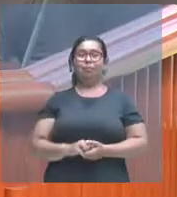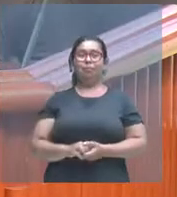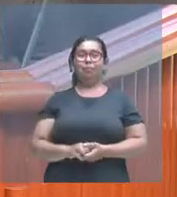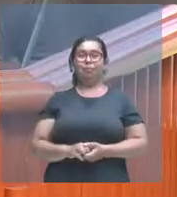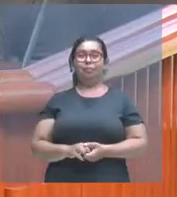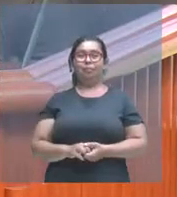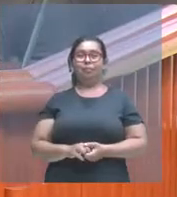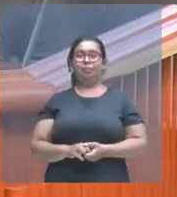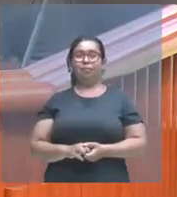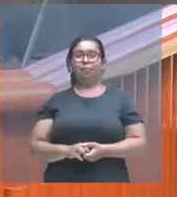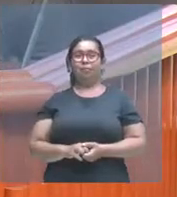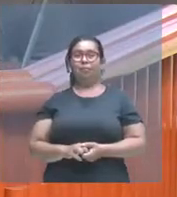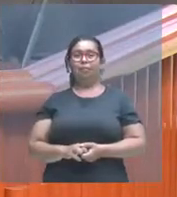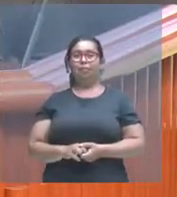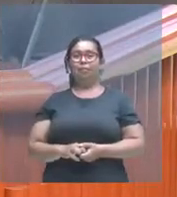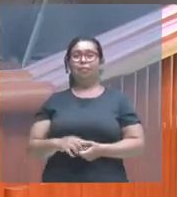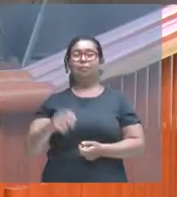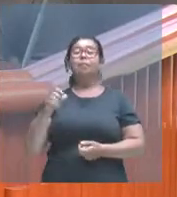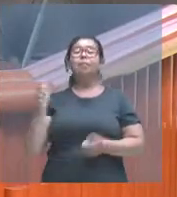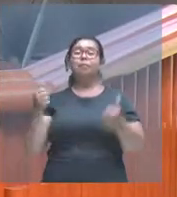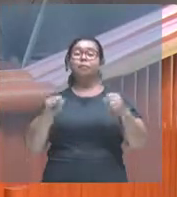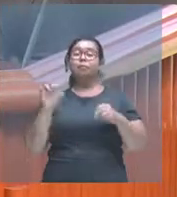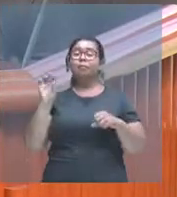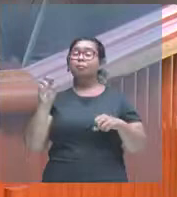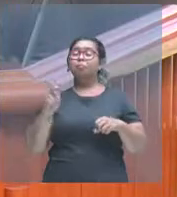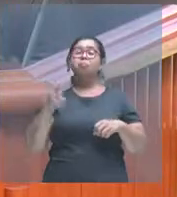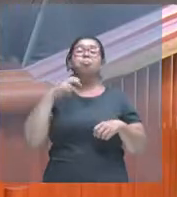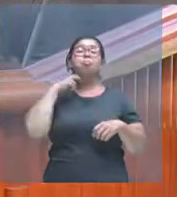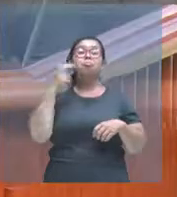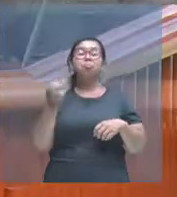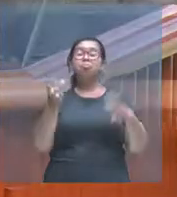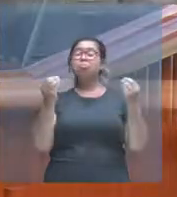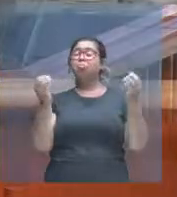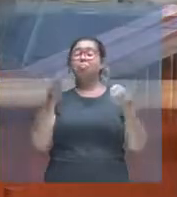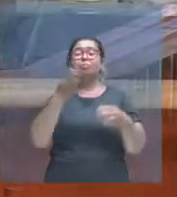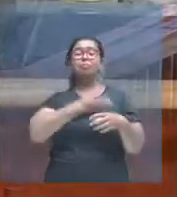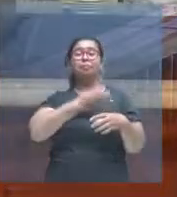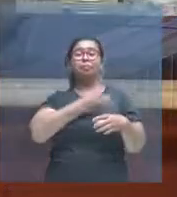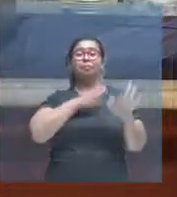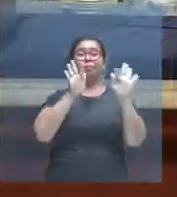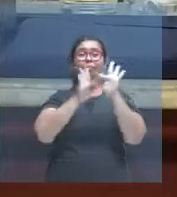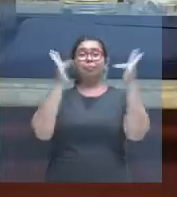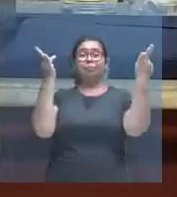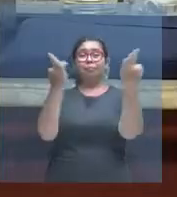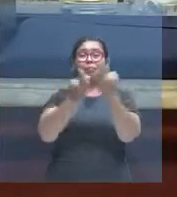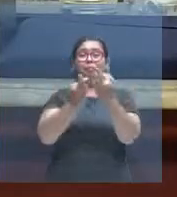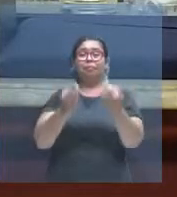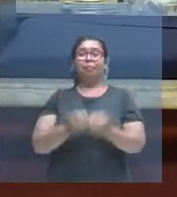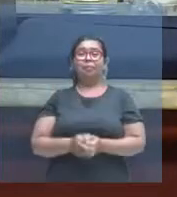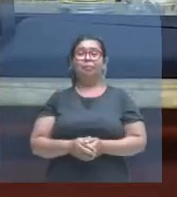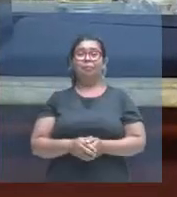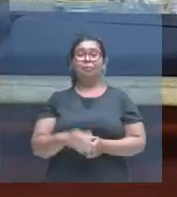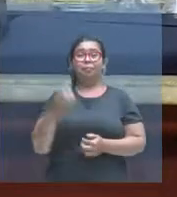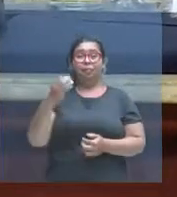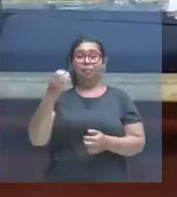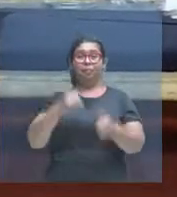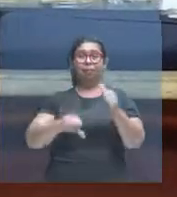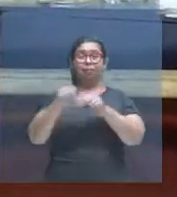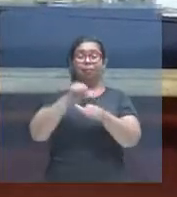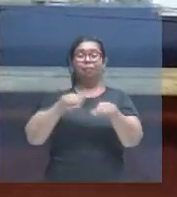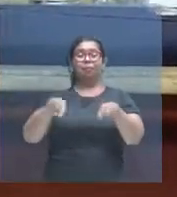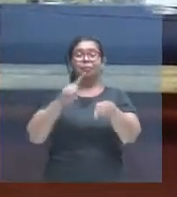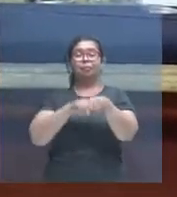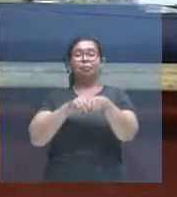sou apenas uma porta-voz de tantos amigos e familiares que se mobilizaram para tornar esse momento